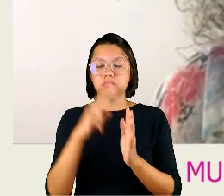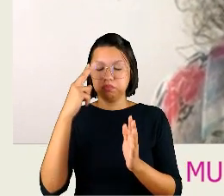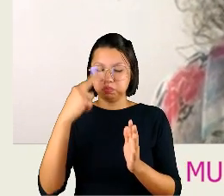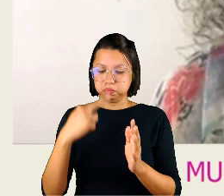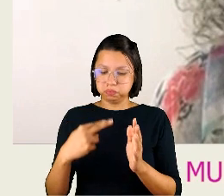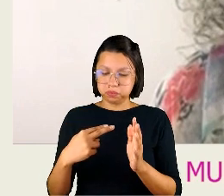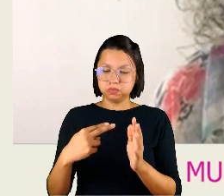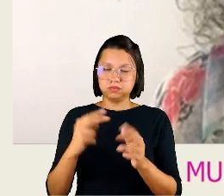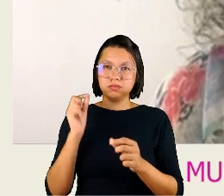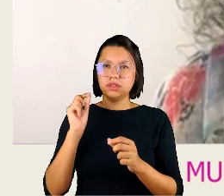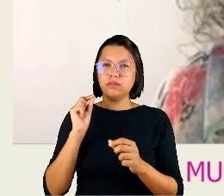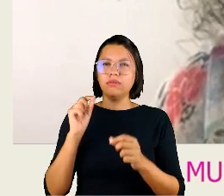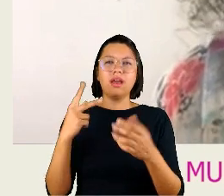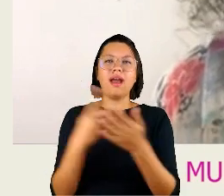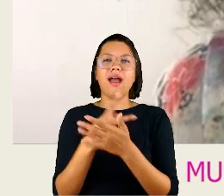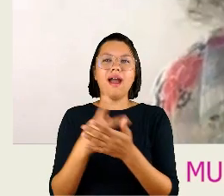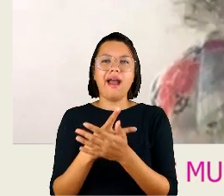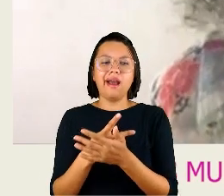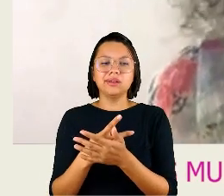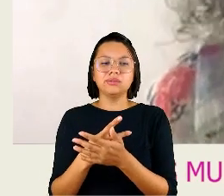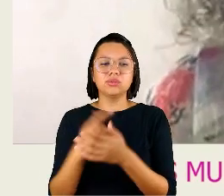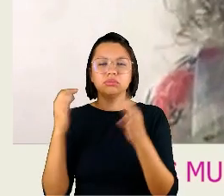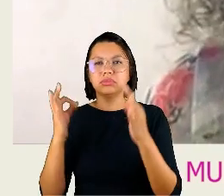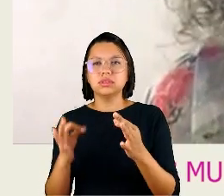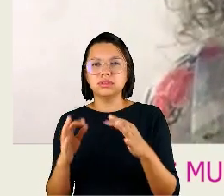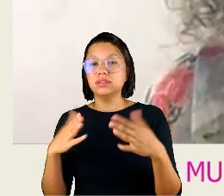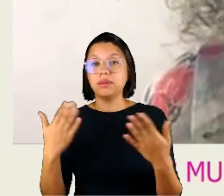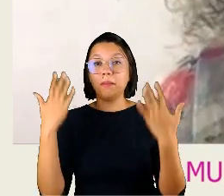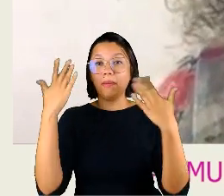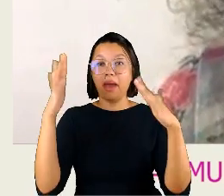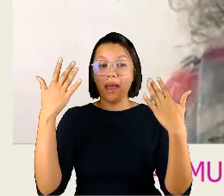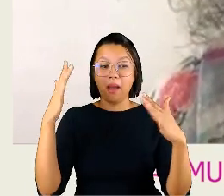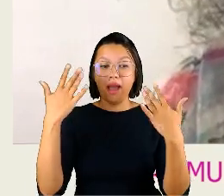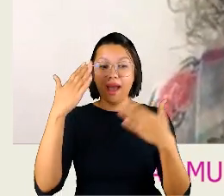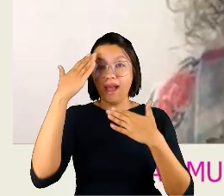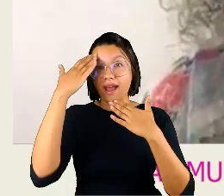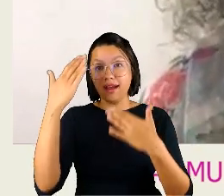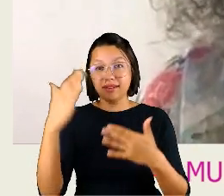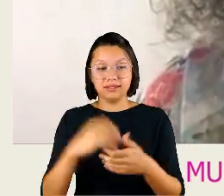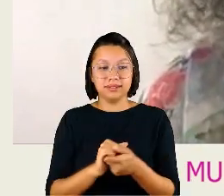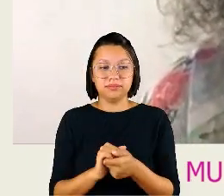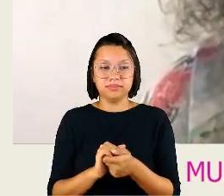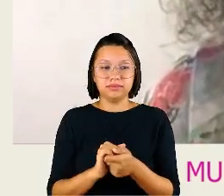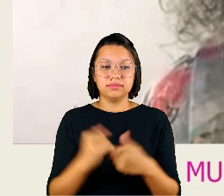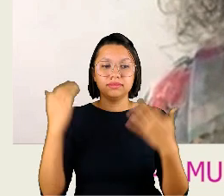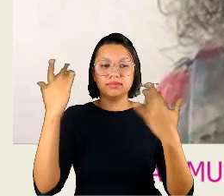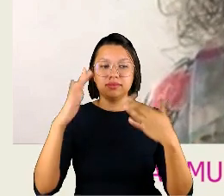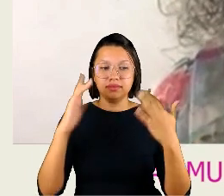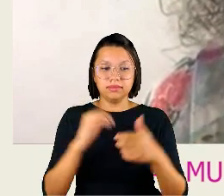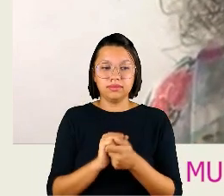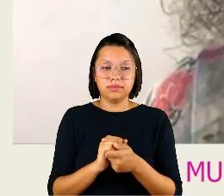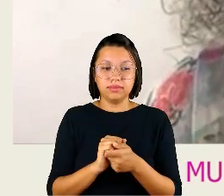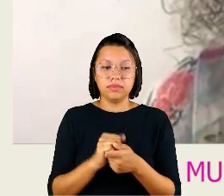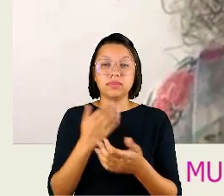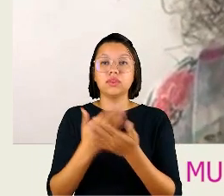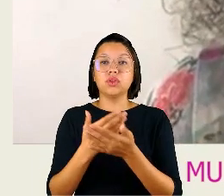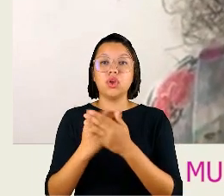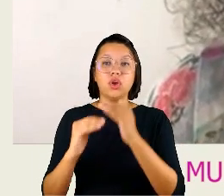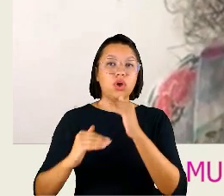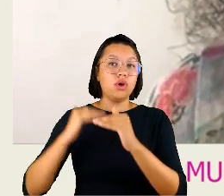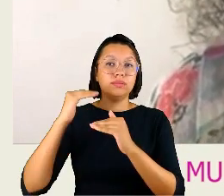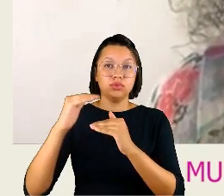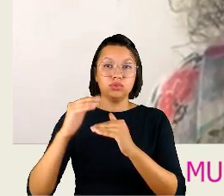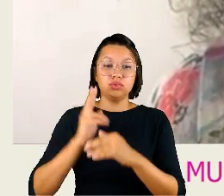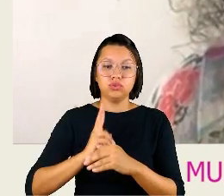ver no que tem errado e acertado. Então, parabenizá-las, tá? Agradecer e parabenizar a escola, sobretudo, por manter